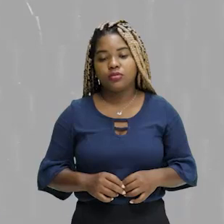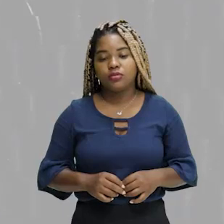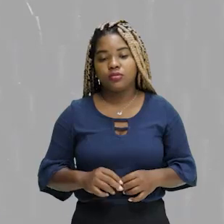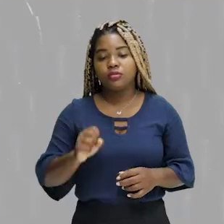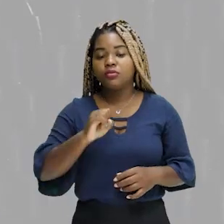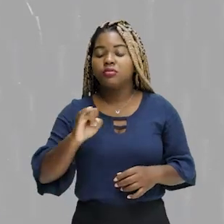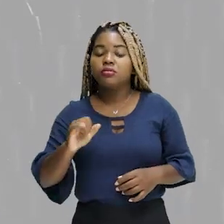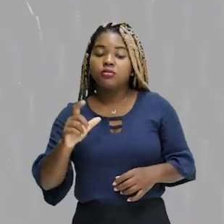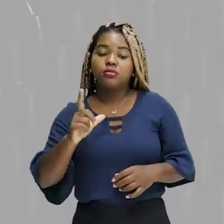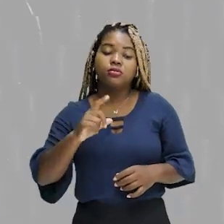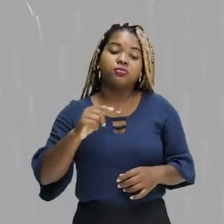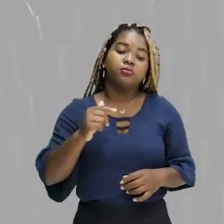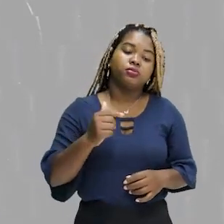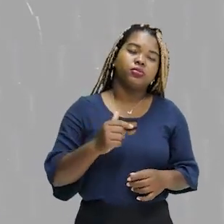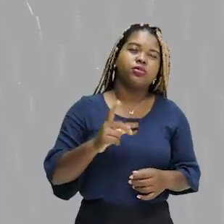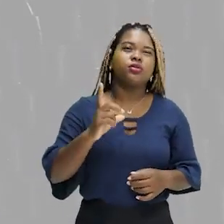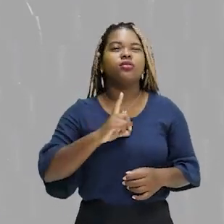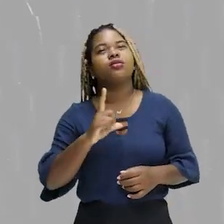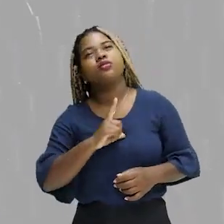de 2 mols de